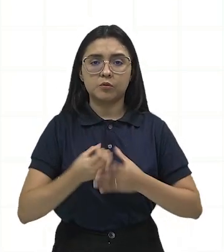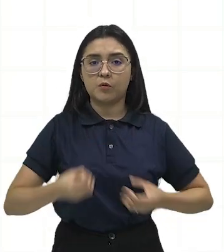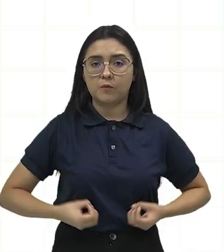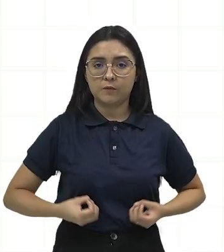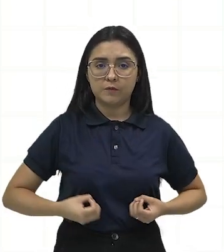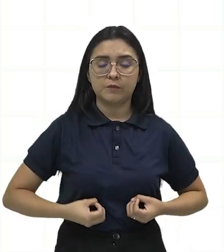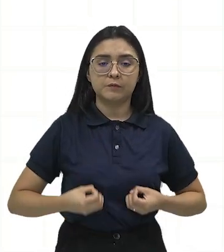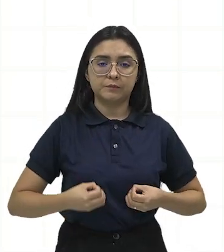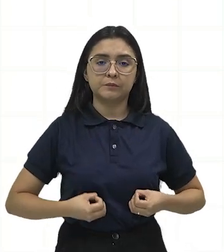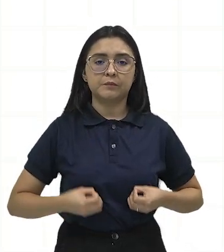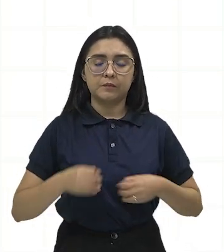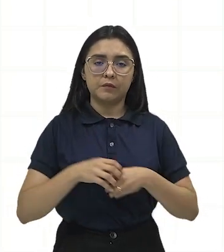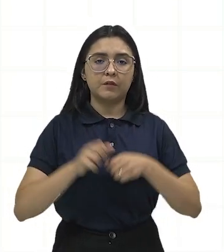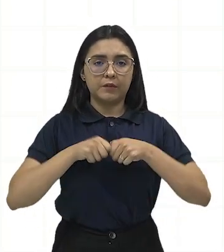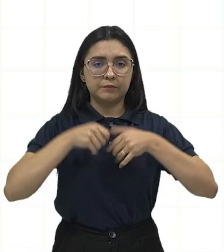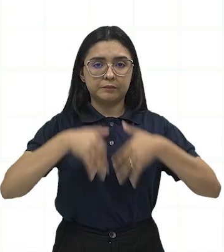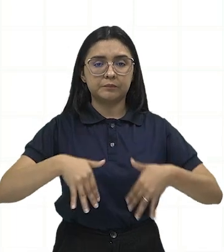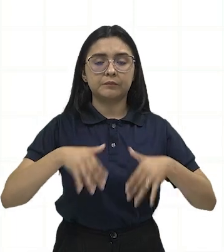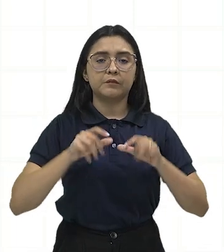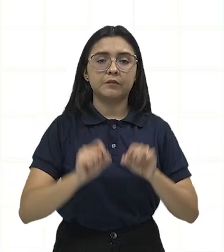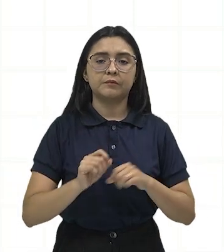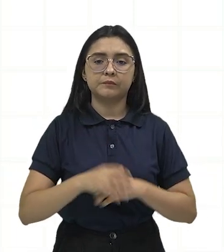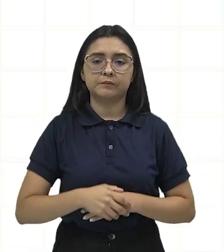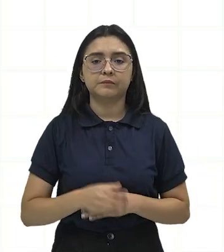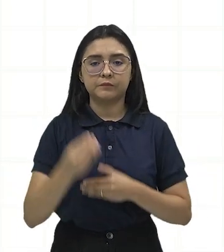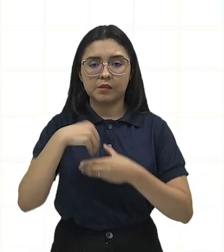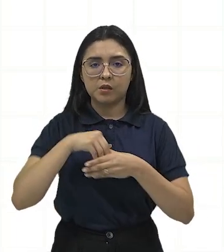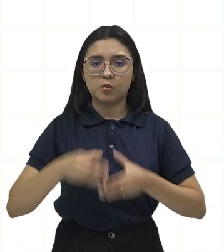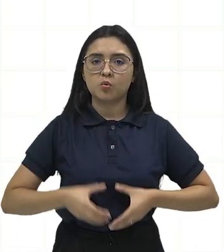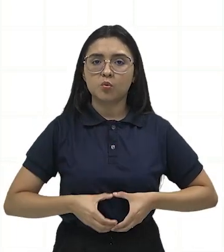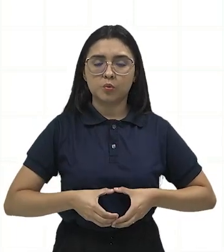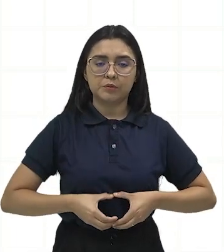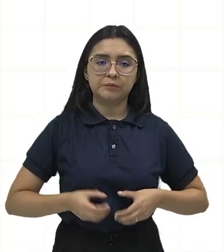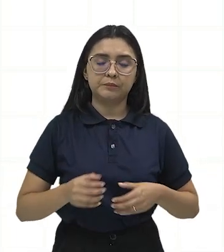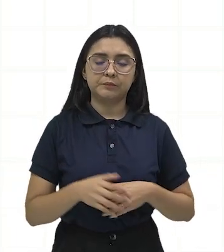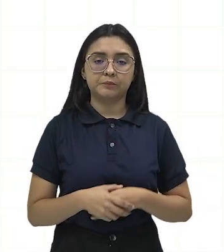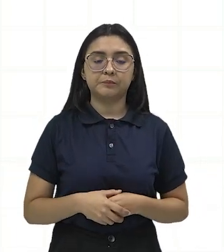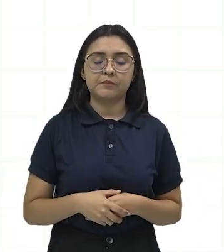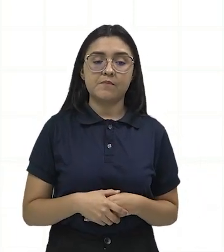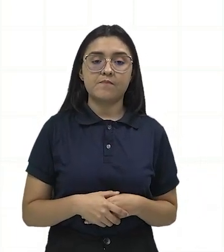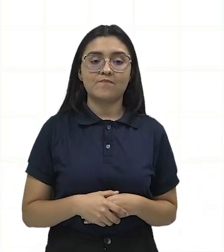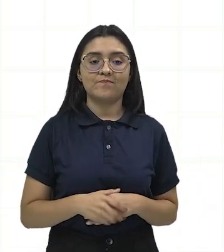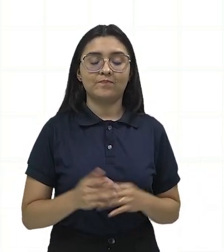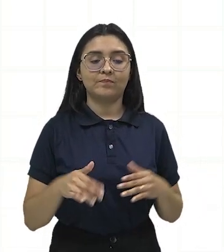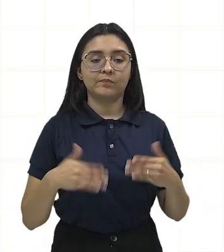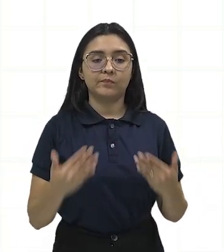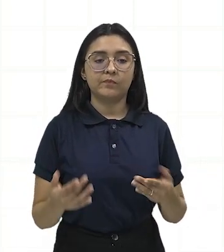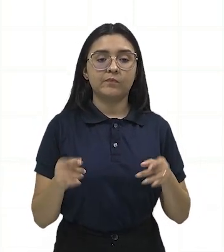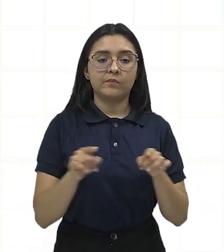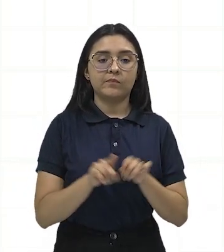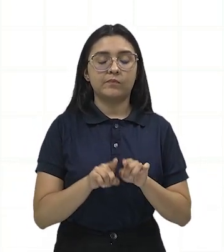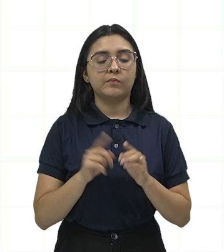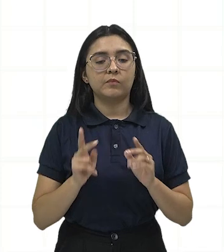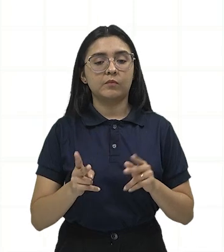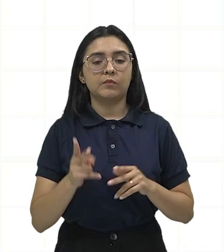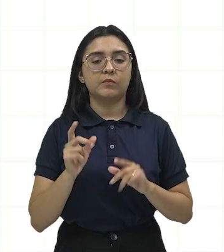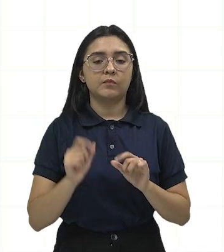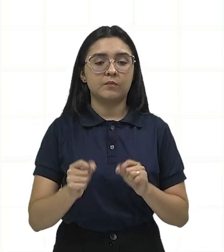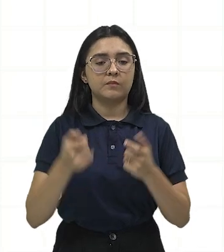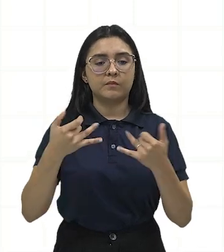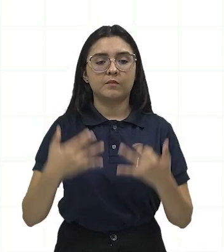ovários serão lançados ali, né? Vão agir no útero, tá? Bom, a gente fala ainda do útero, né? Que é